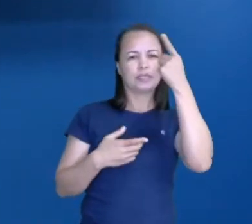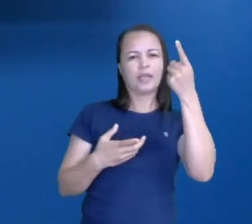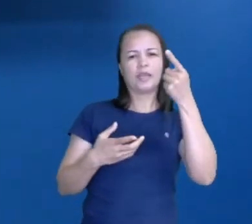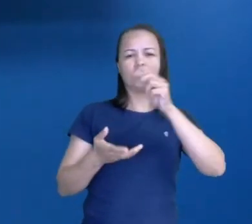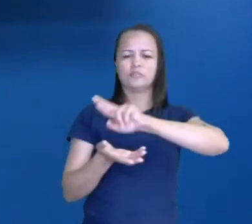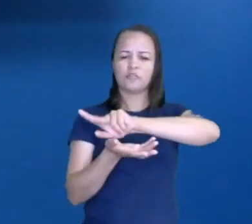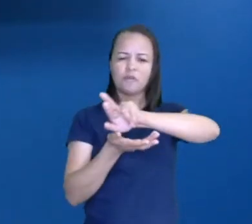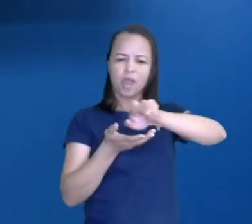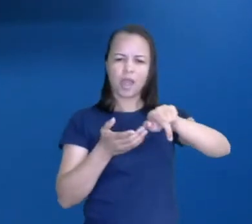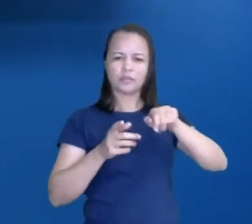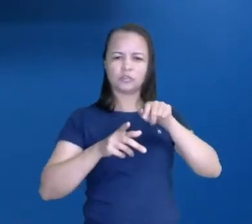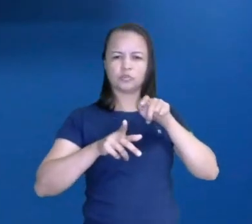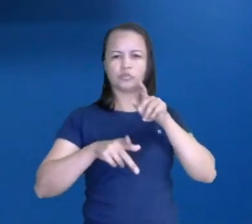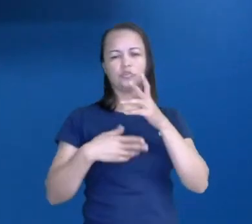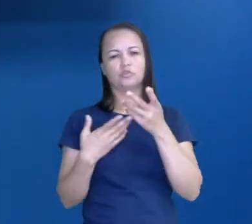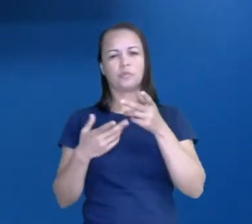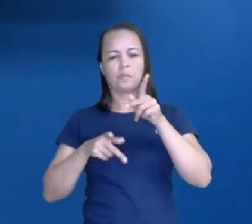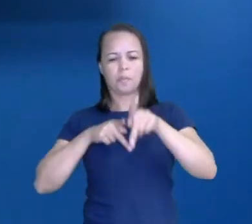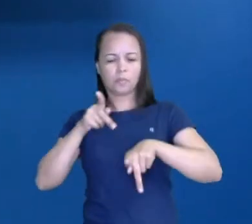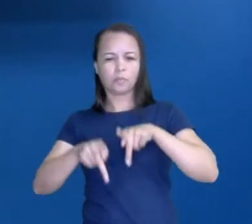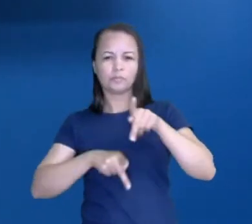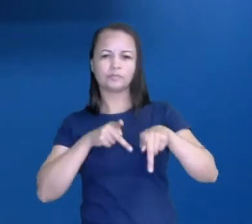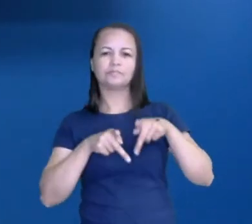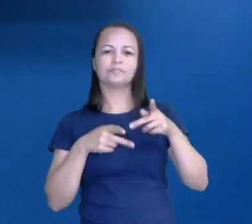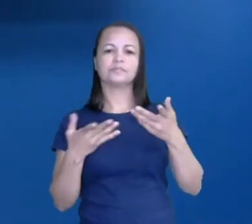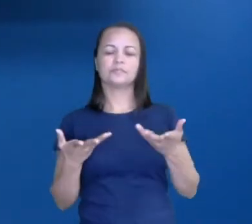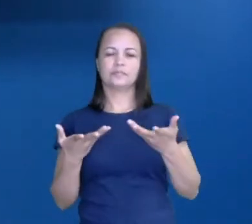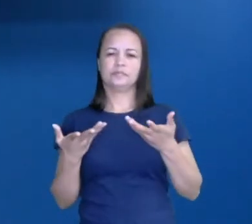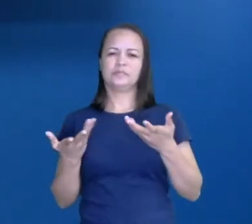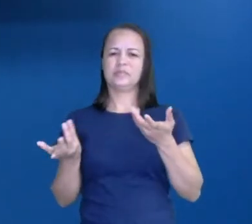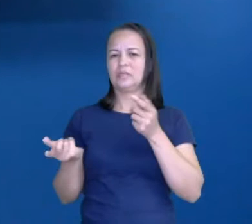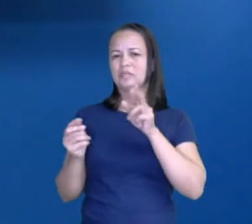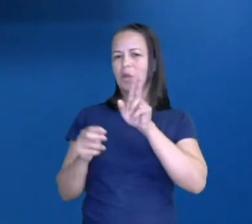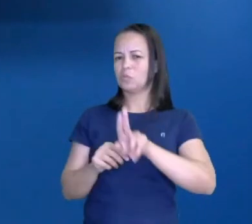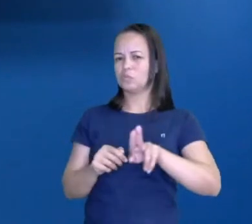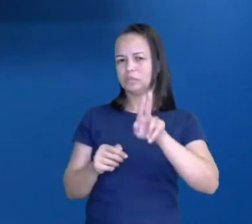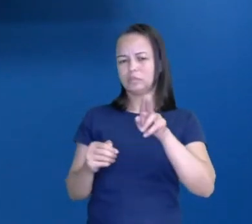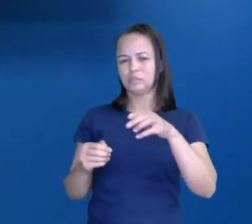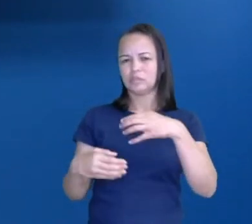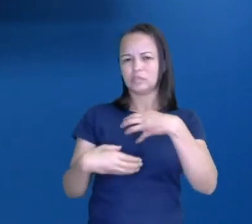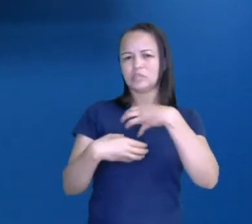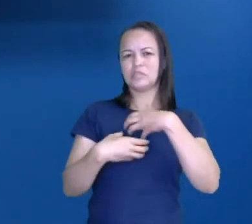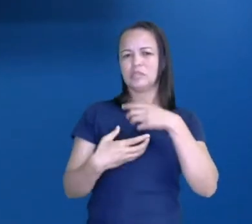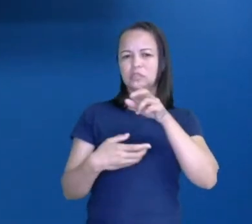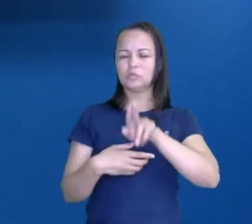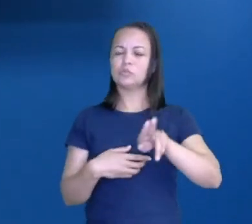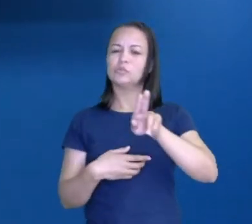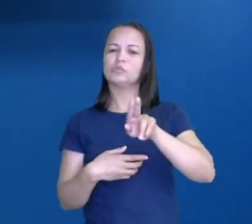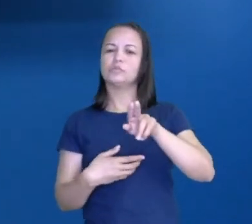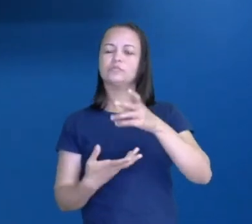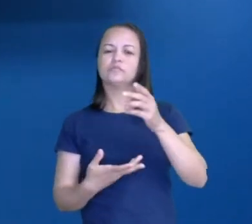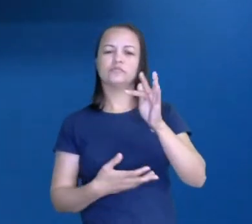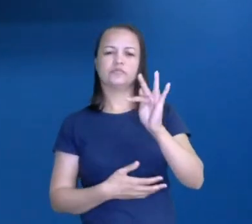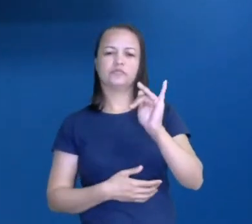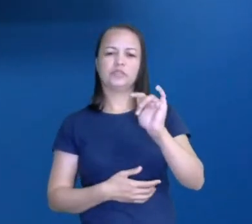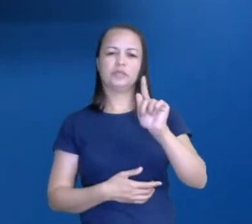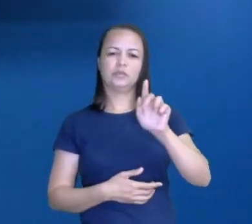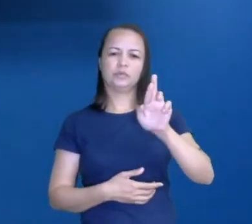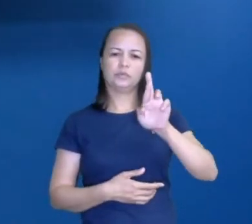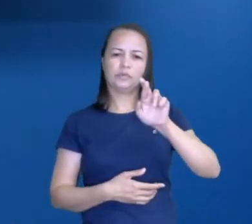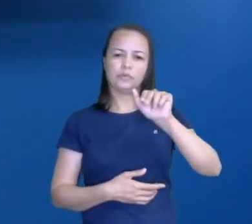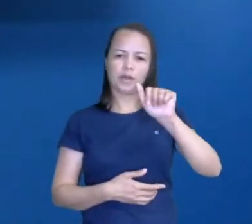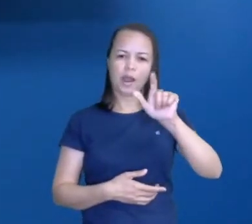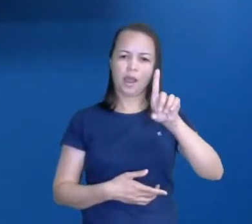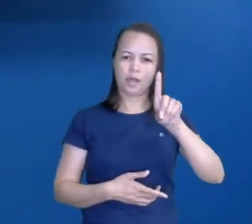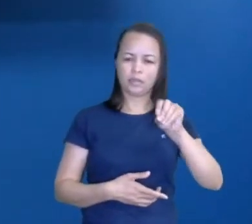né? Para justificar uma ideia, eu vou lá e utilizo o sentido figurado nelas.